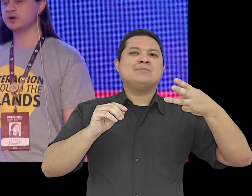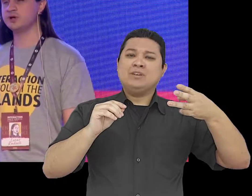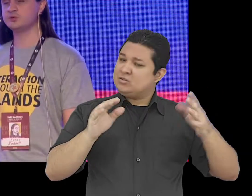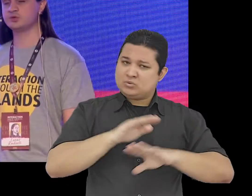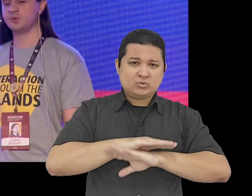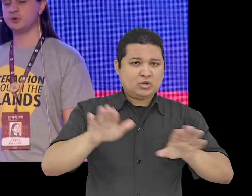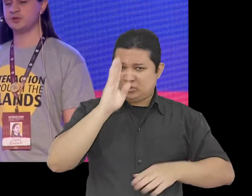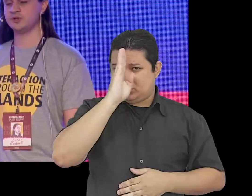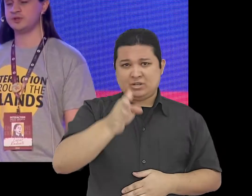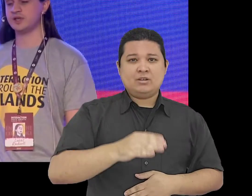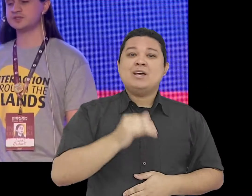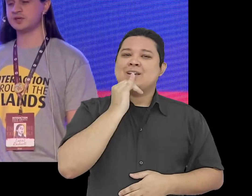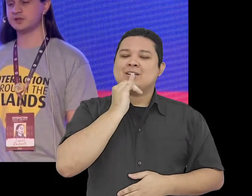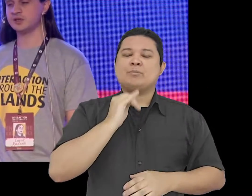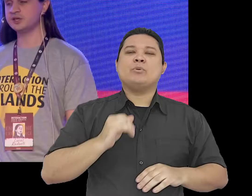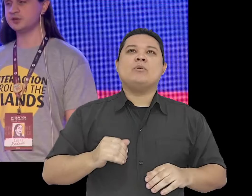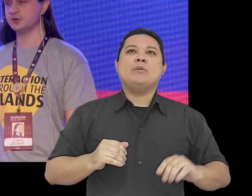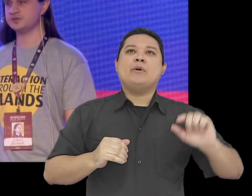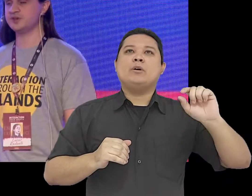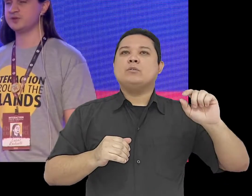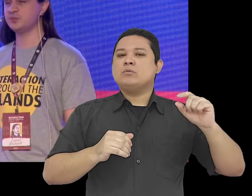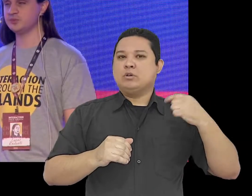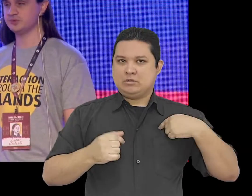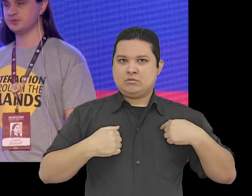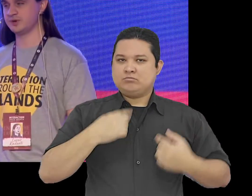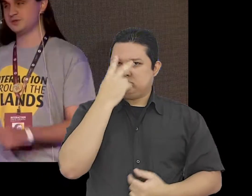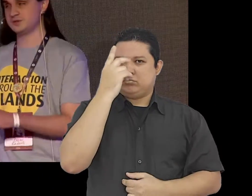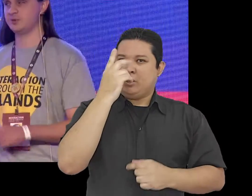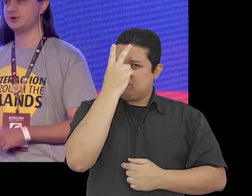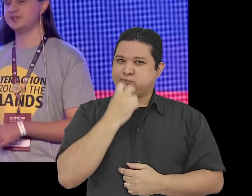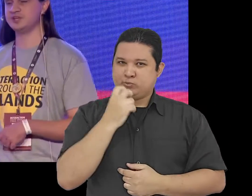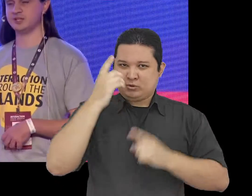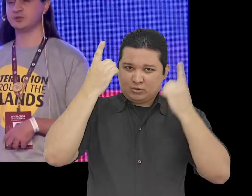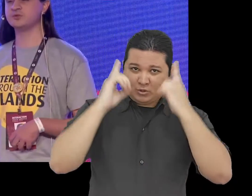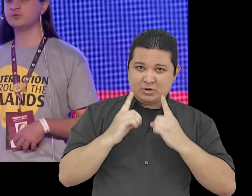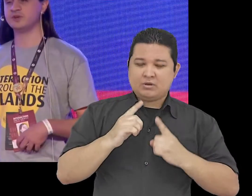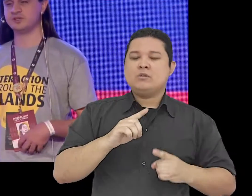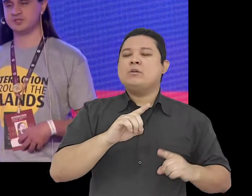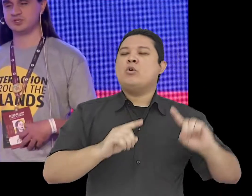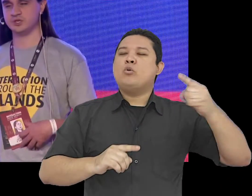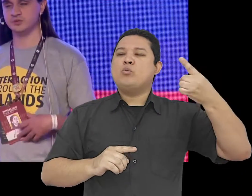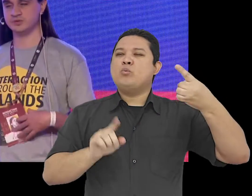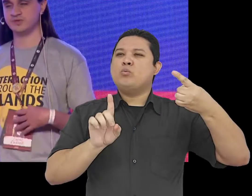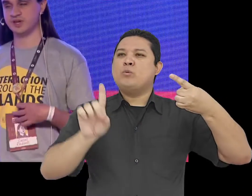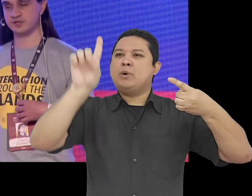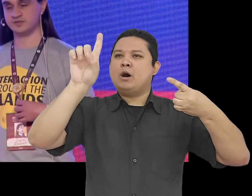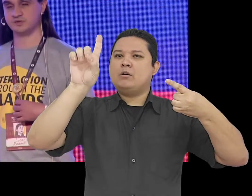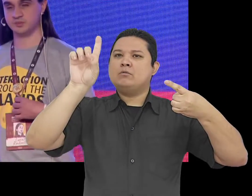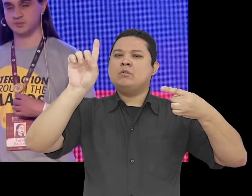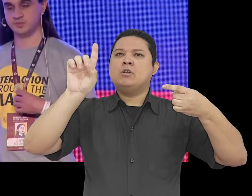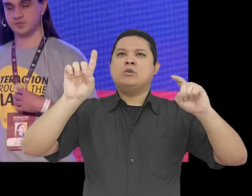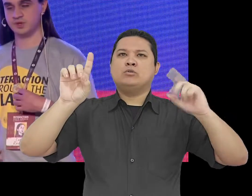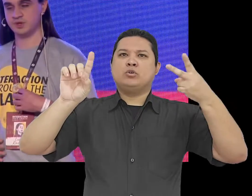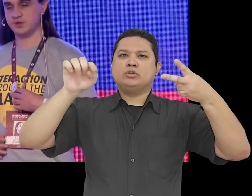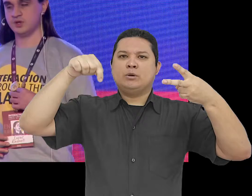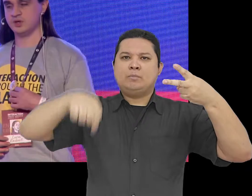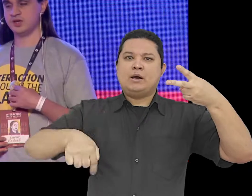link 1, canto superior na esquerda, link 2, fica no canto superior da direita. Não faria sentido navegar dessa